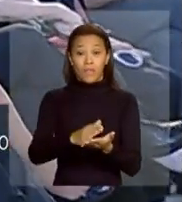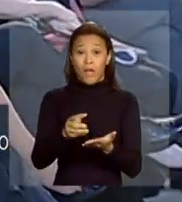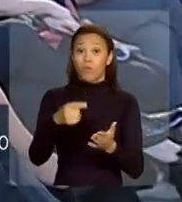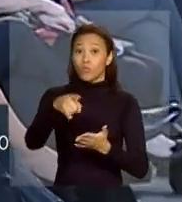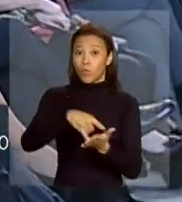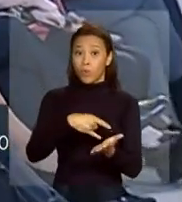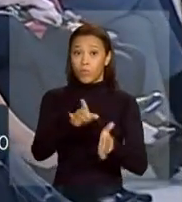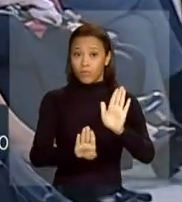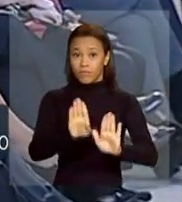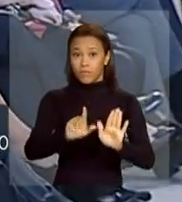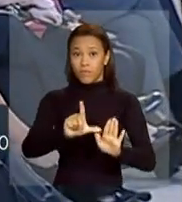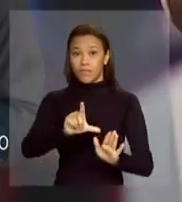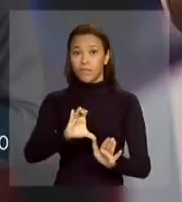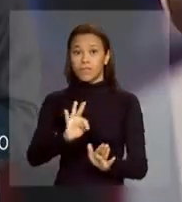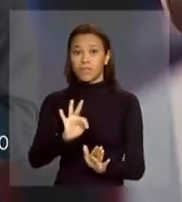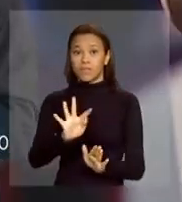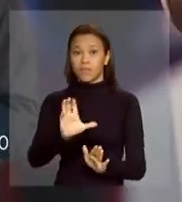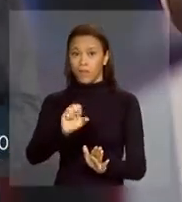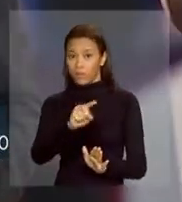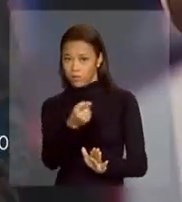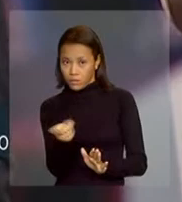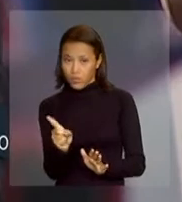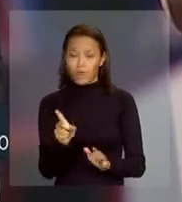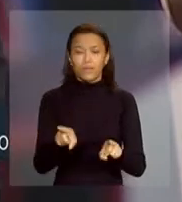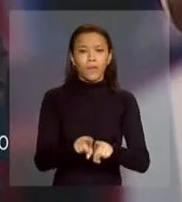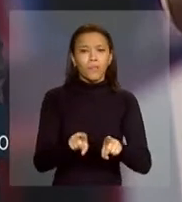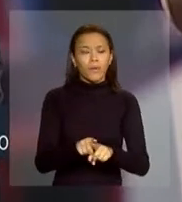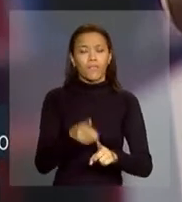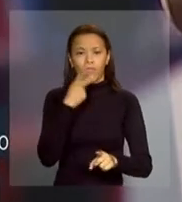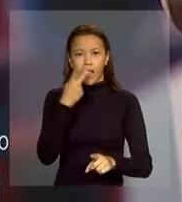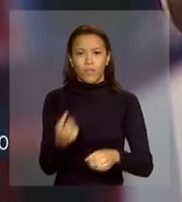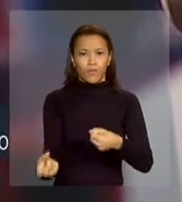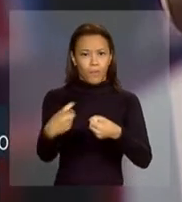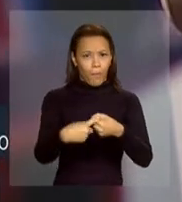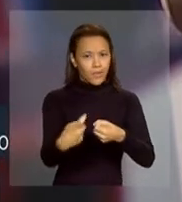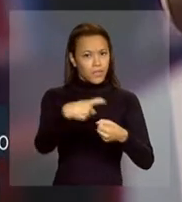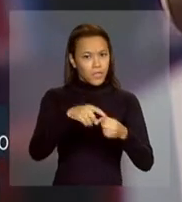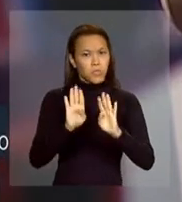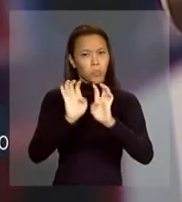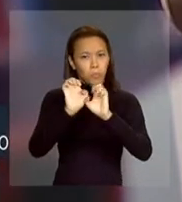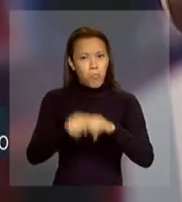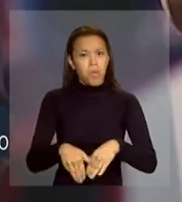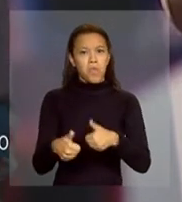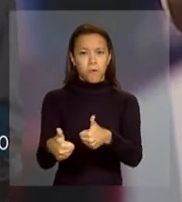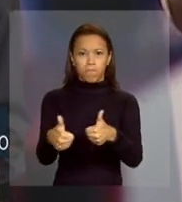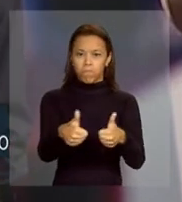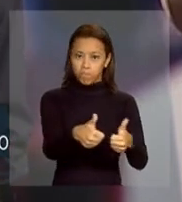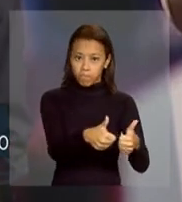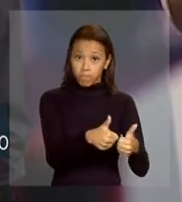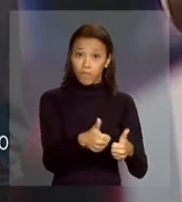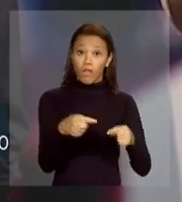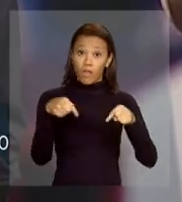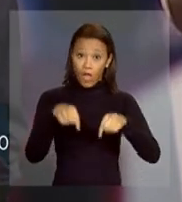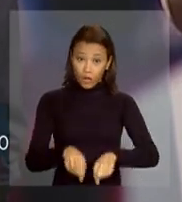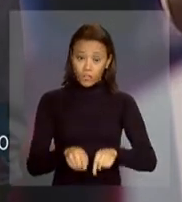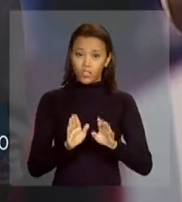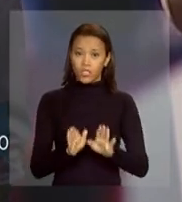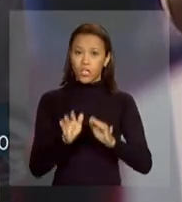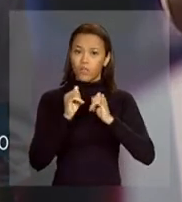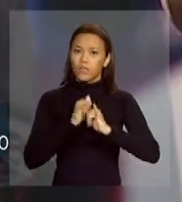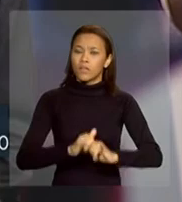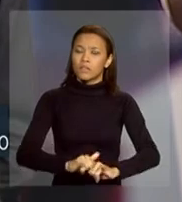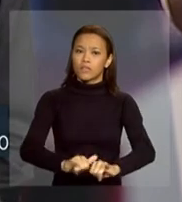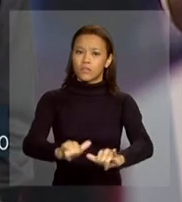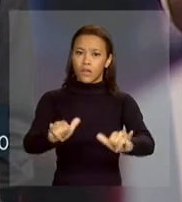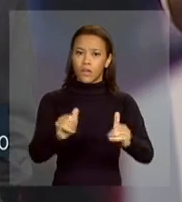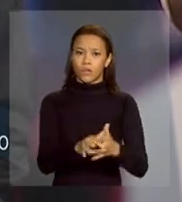E quero também dizer que das nossas parcerias todas estão caminhando bem aqui foi lançado o